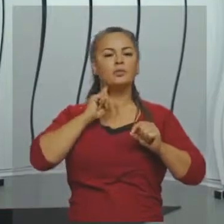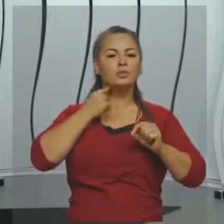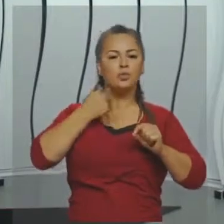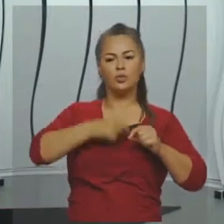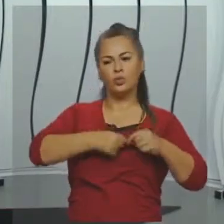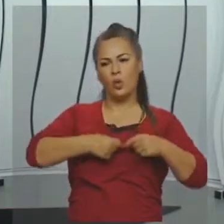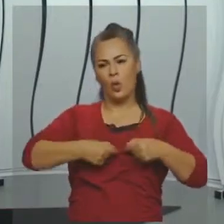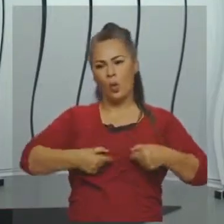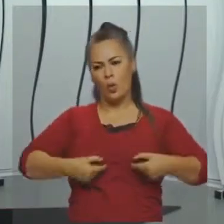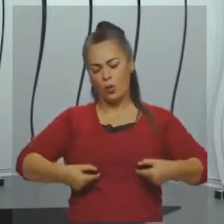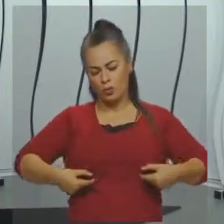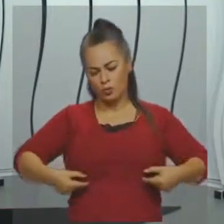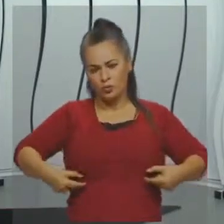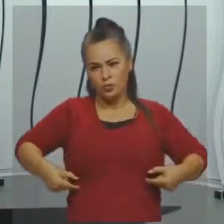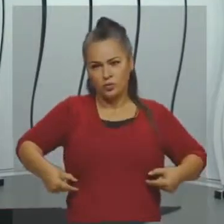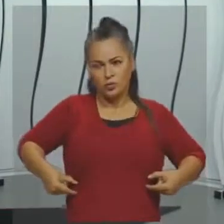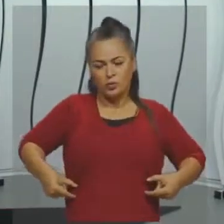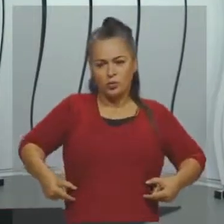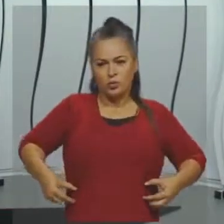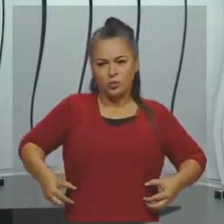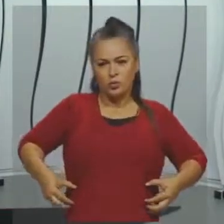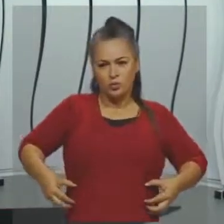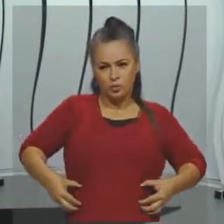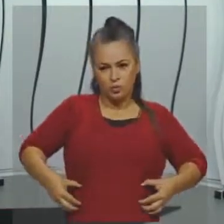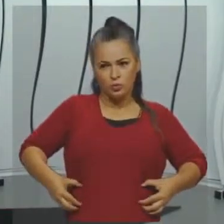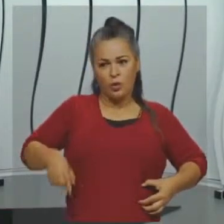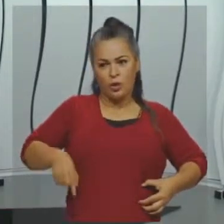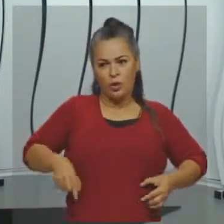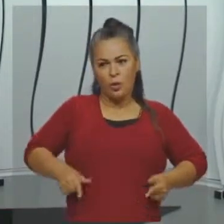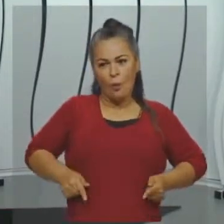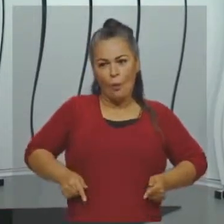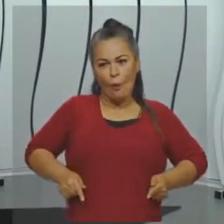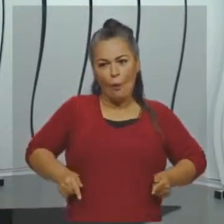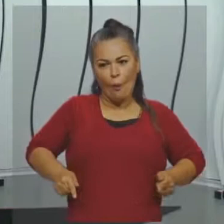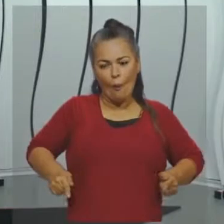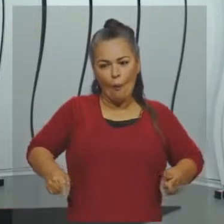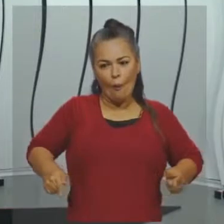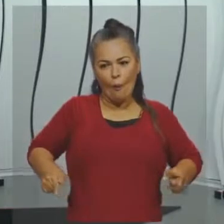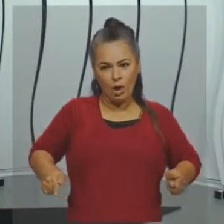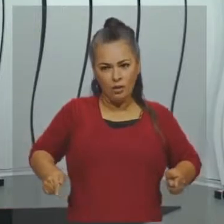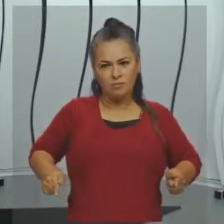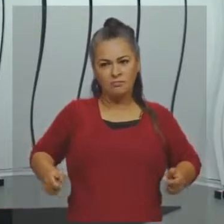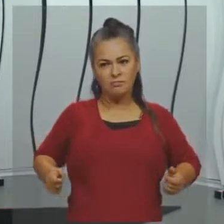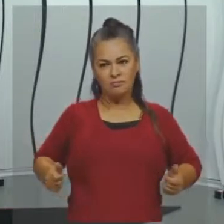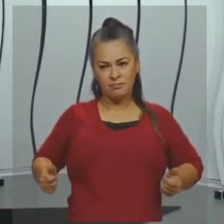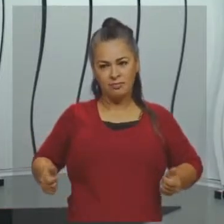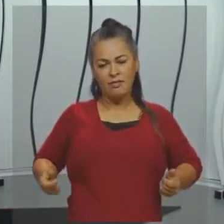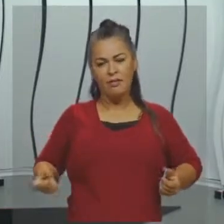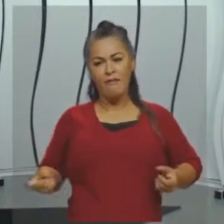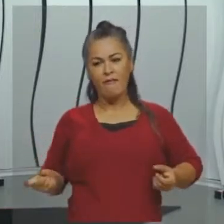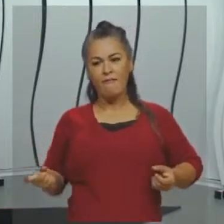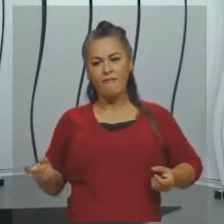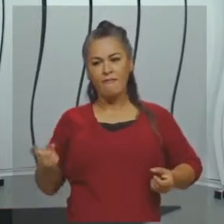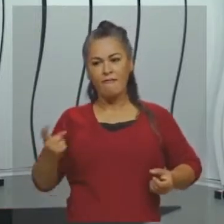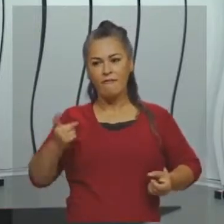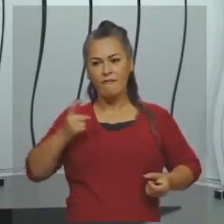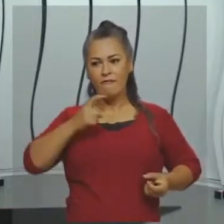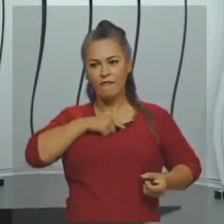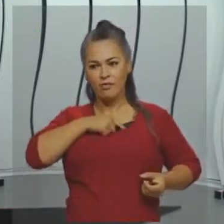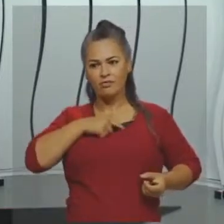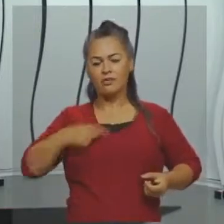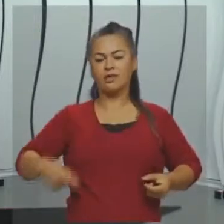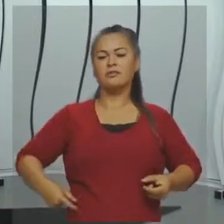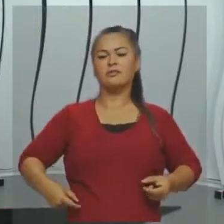limpo, ou pelo menos de onde foi retirado as substâncias tóxicas, ele já vai ser enviado lá para o coração, para